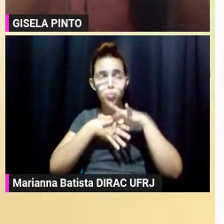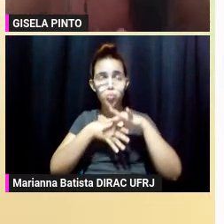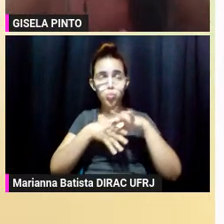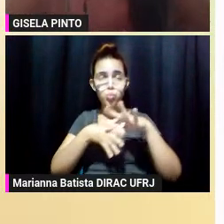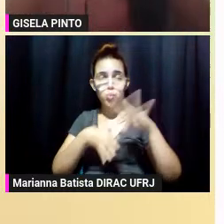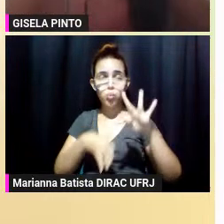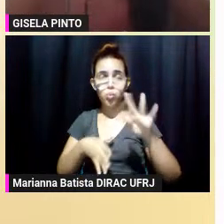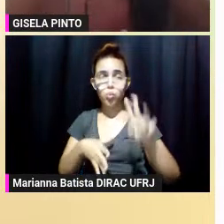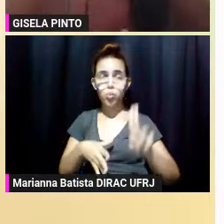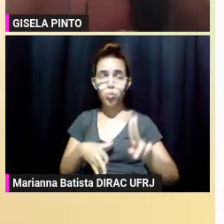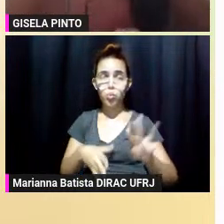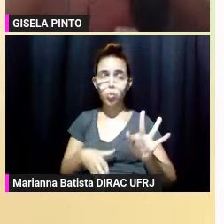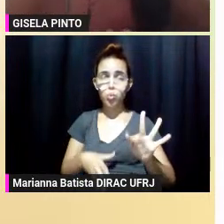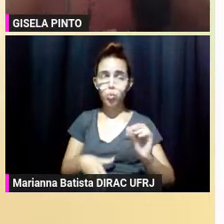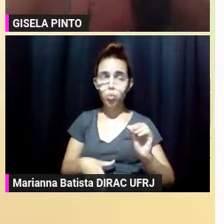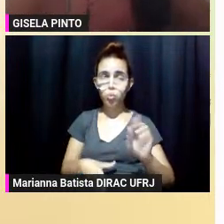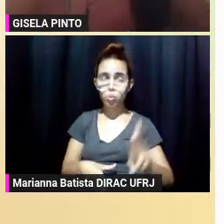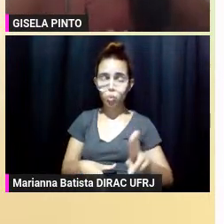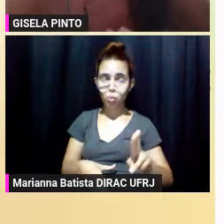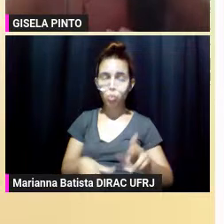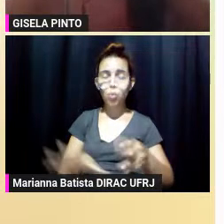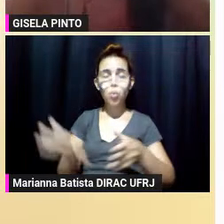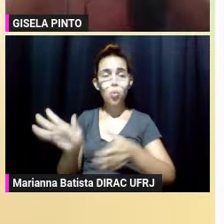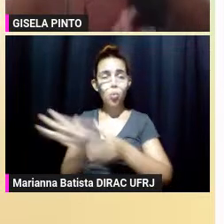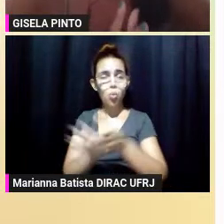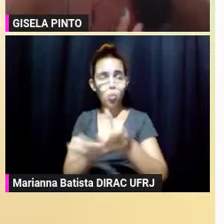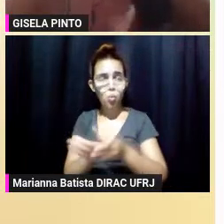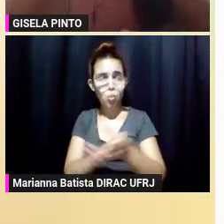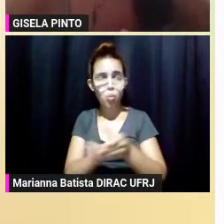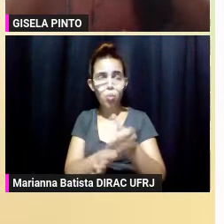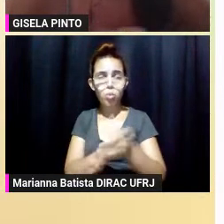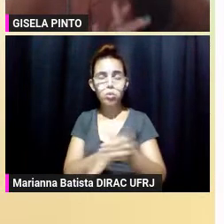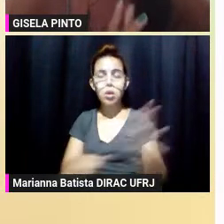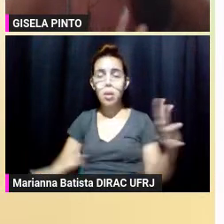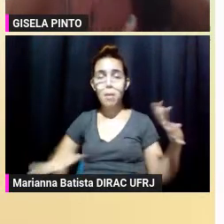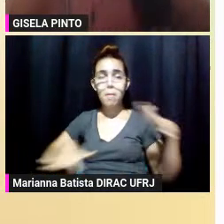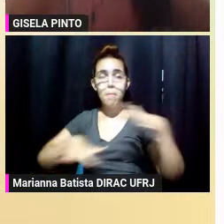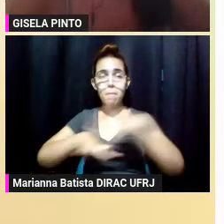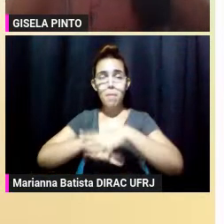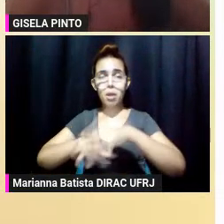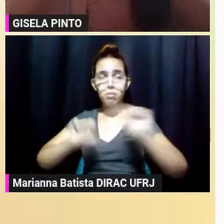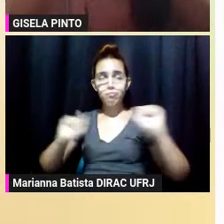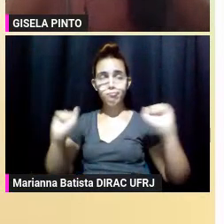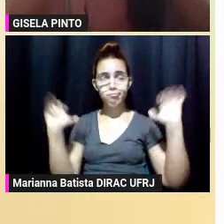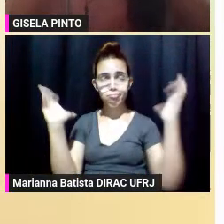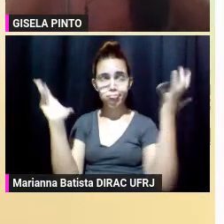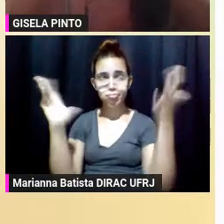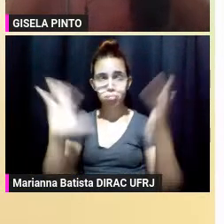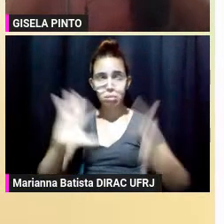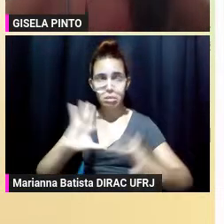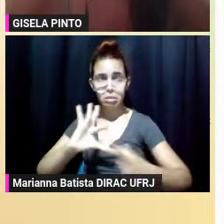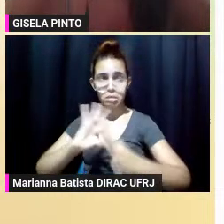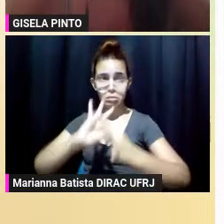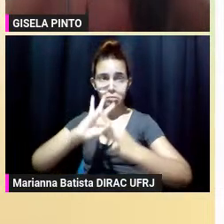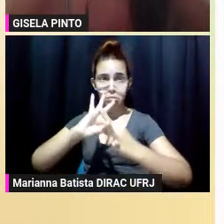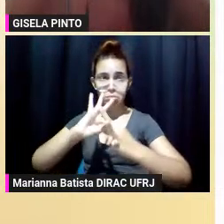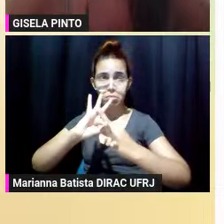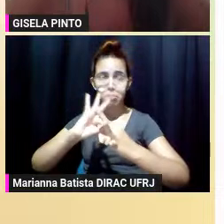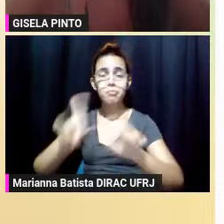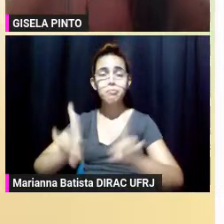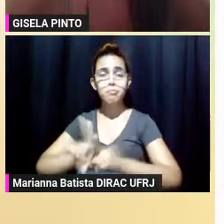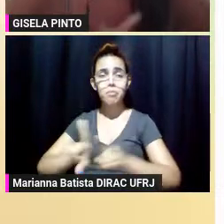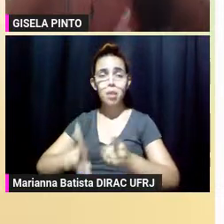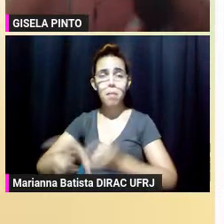auxiliar no grupo PET Matemática e Meio Ambiente, dividindo com uma outra amiga muito querida, professora da universidade